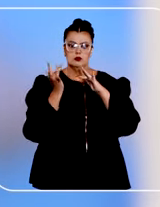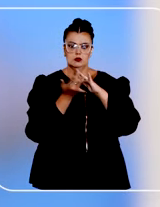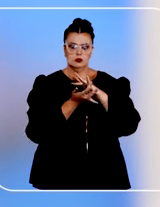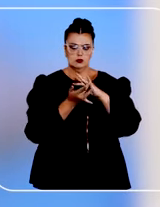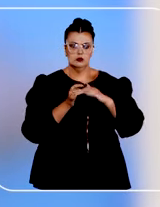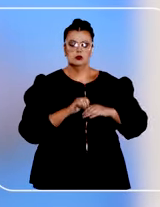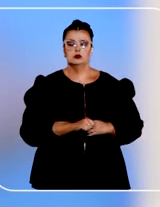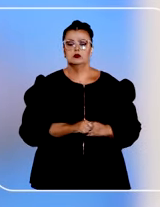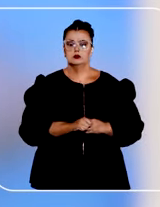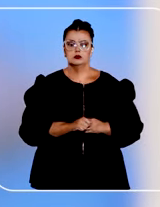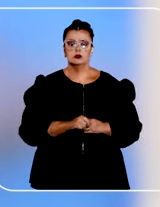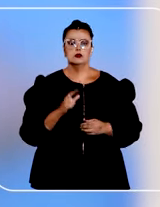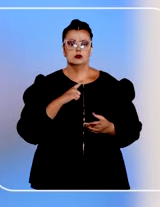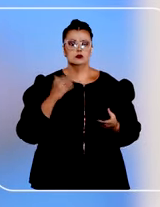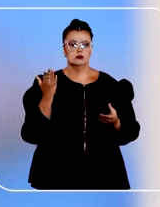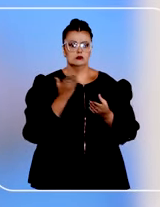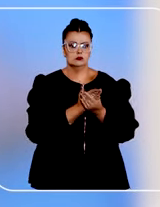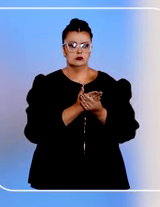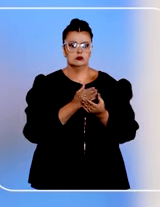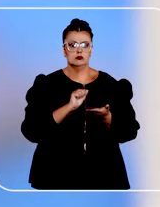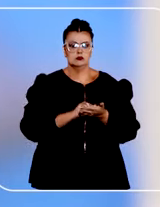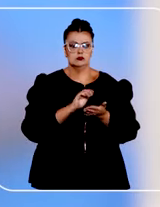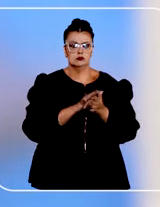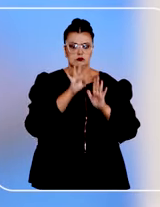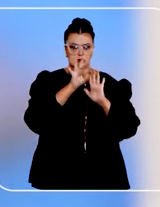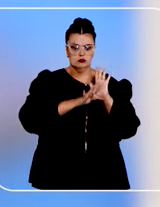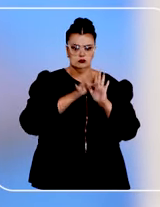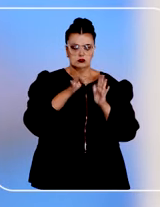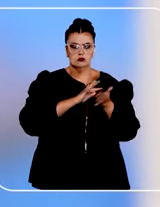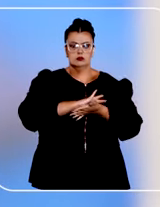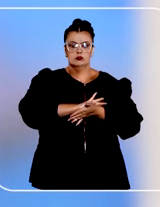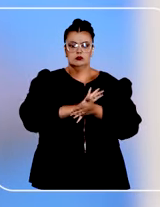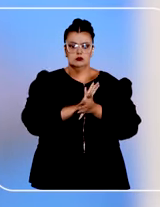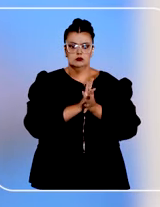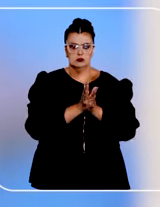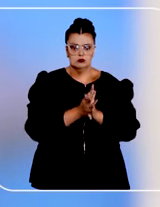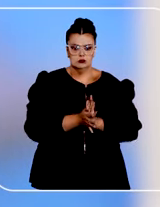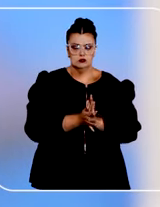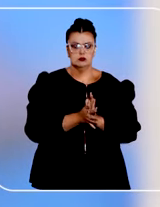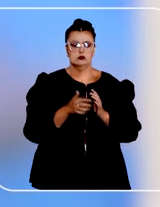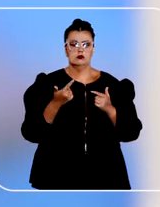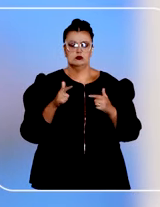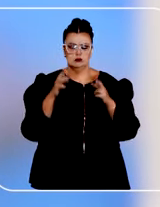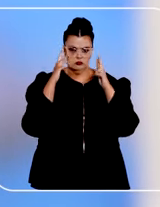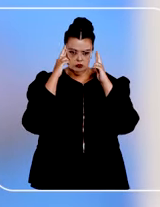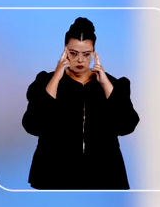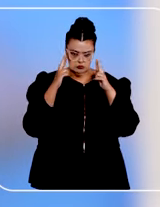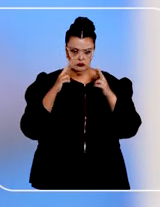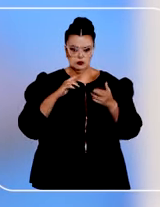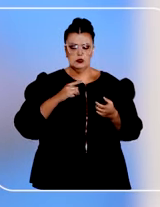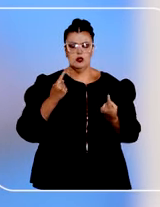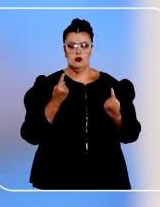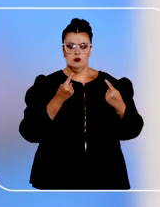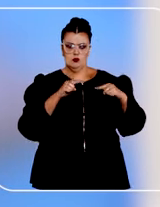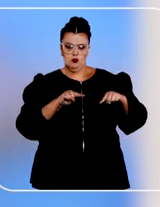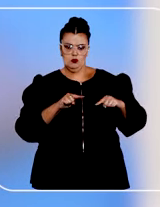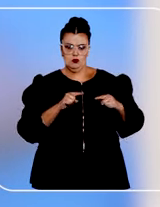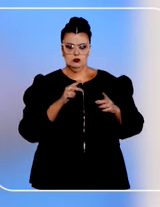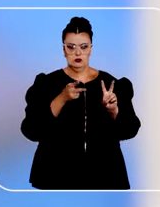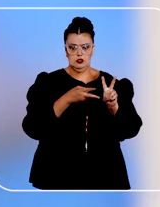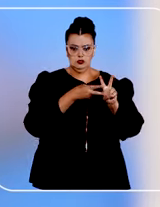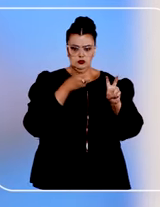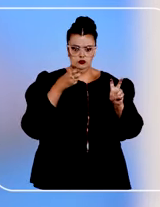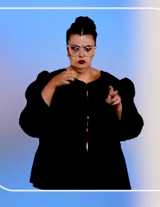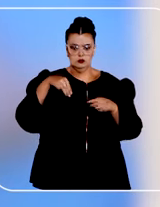internet de acordo com processo o texto retratou opiniões preconceituosas e intolerantes que estimulavam o ódio contra os